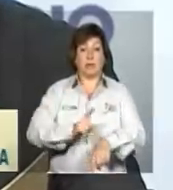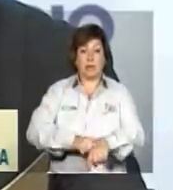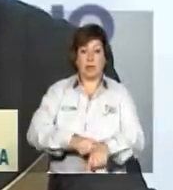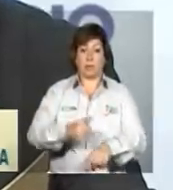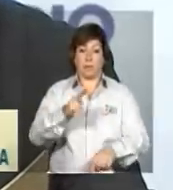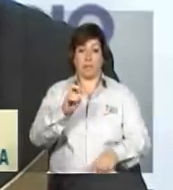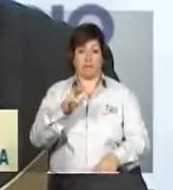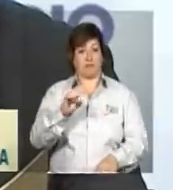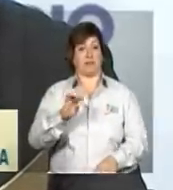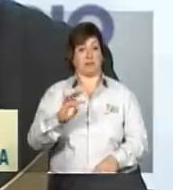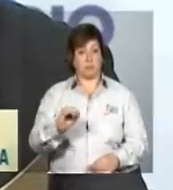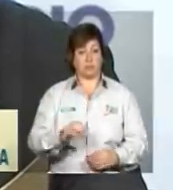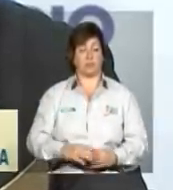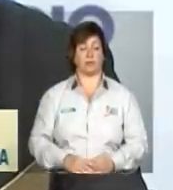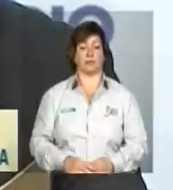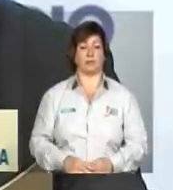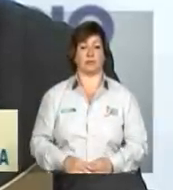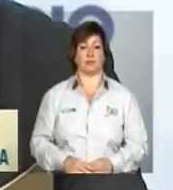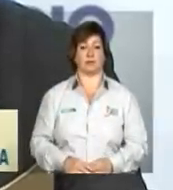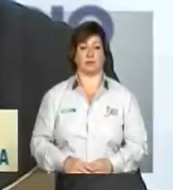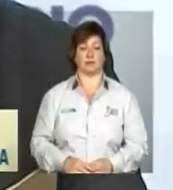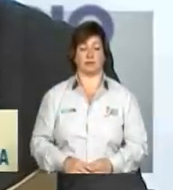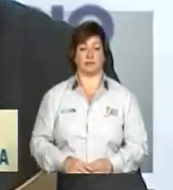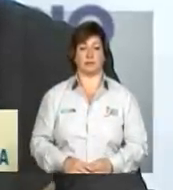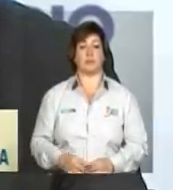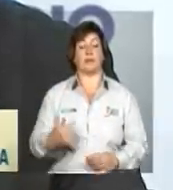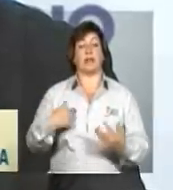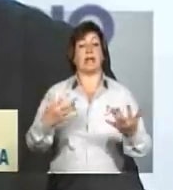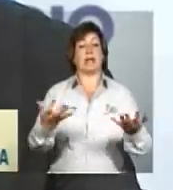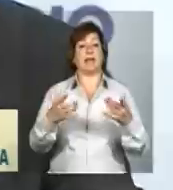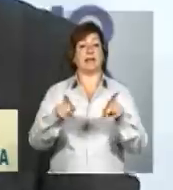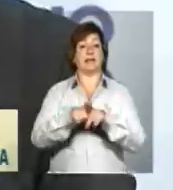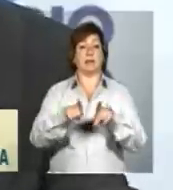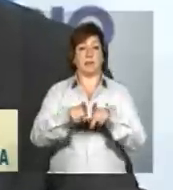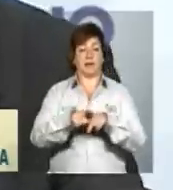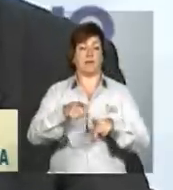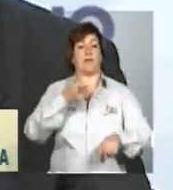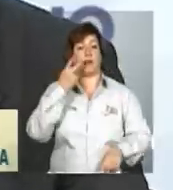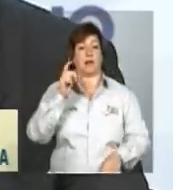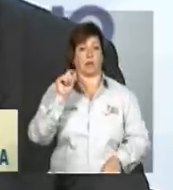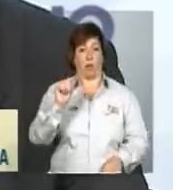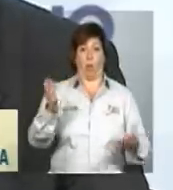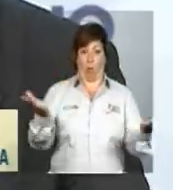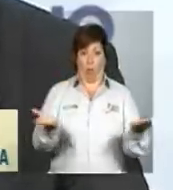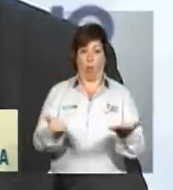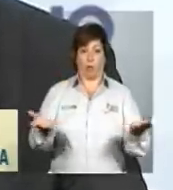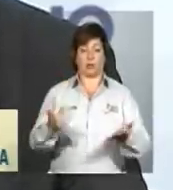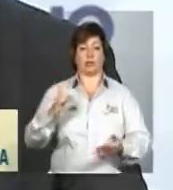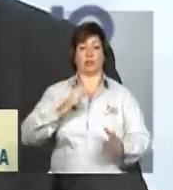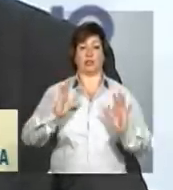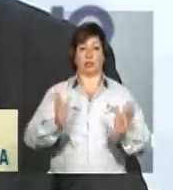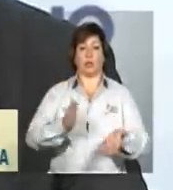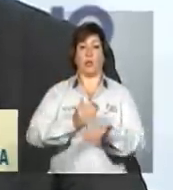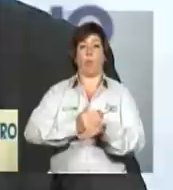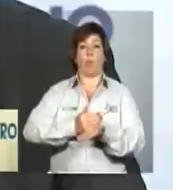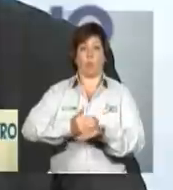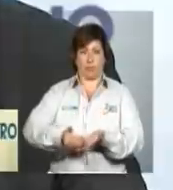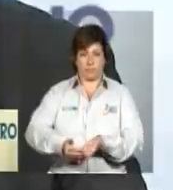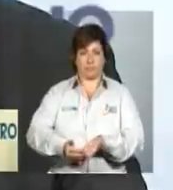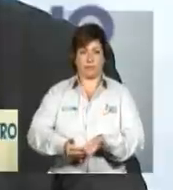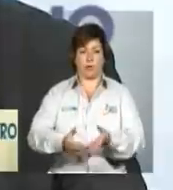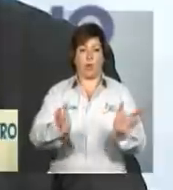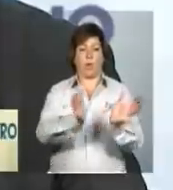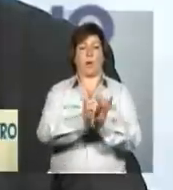previsto. E queria também comentar que hoje teve início o segmento